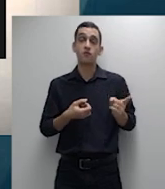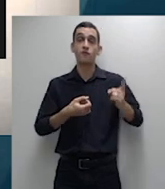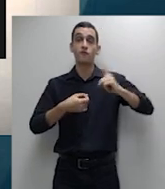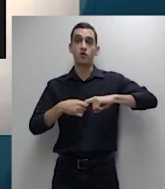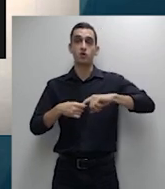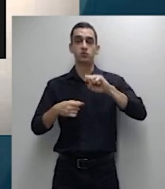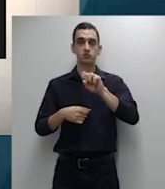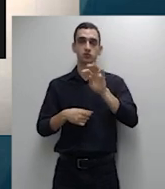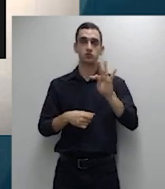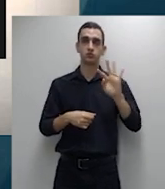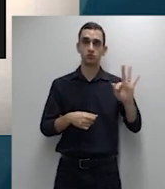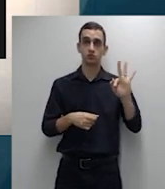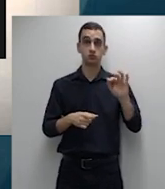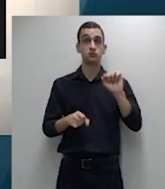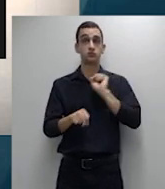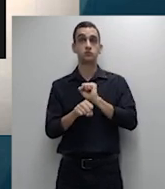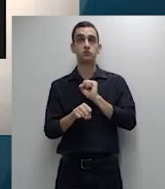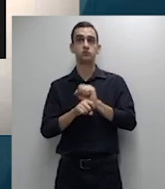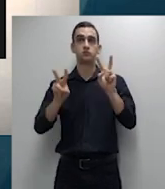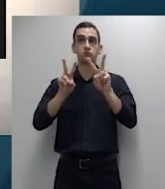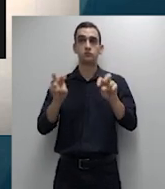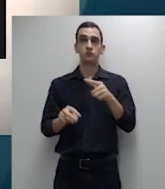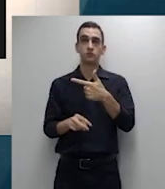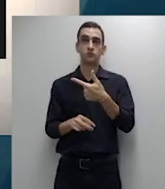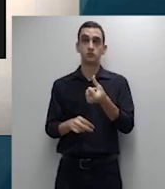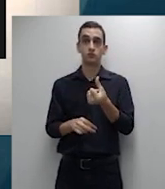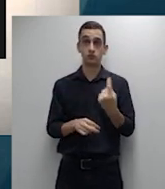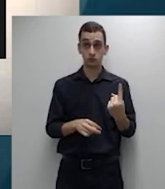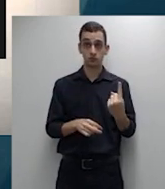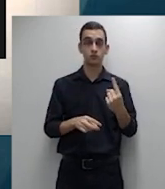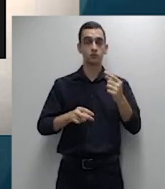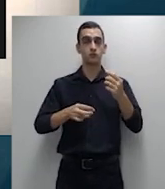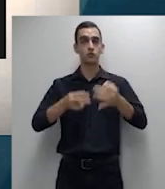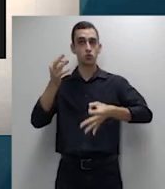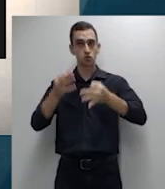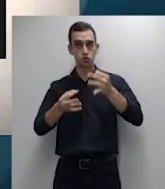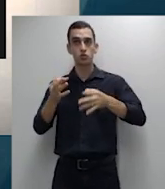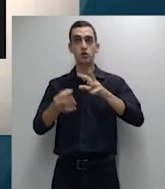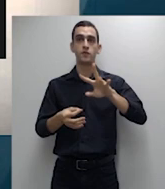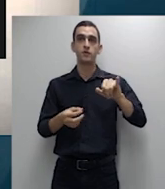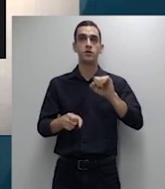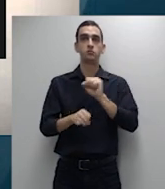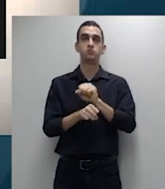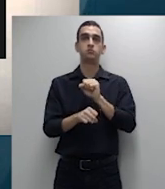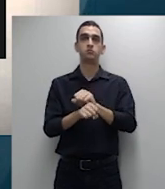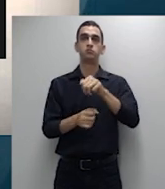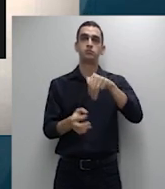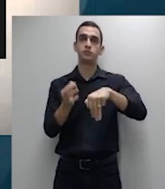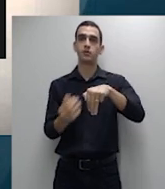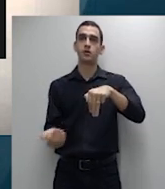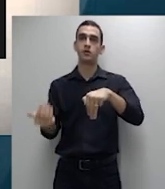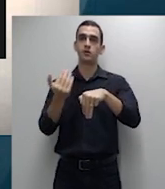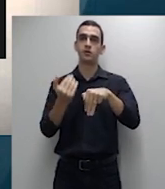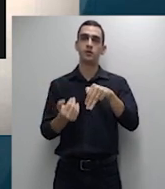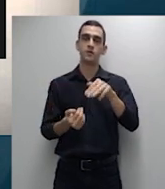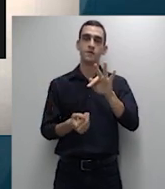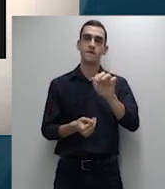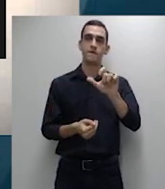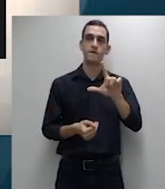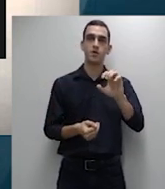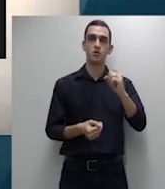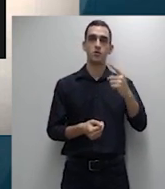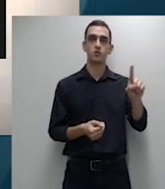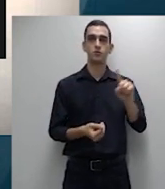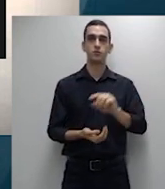para guardar o tema 2 mil ele tá na parte do gabinete do ministro Francisco Falcão pra Mário Jorge explica do STJ